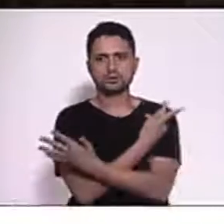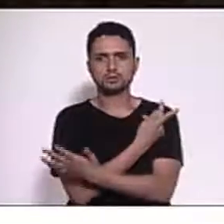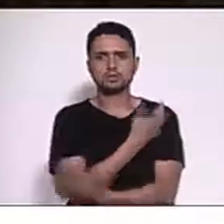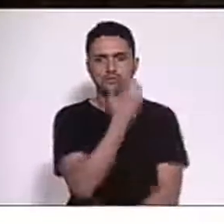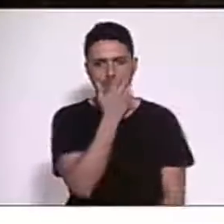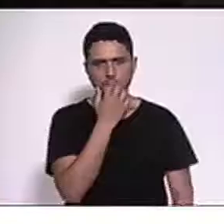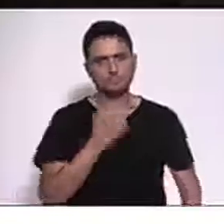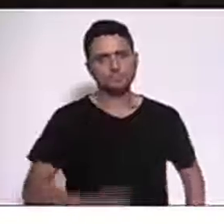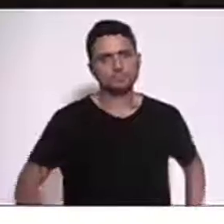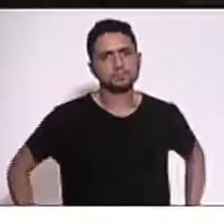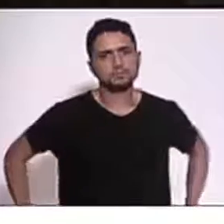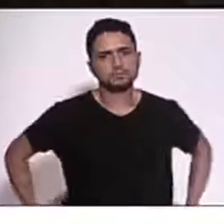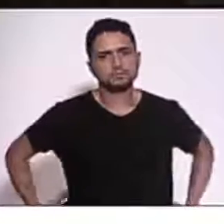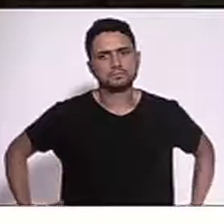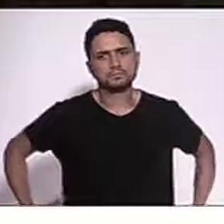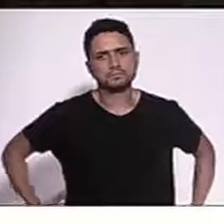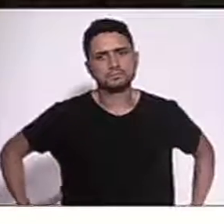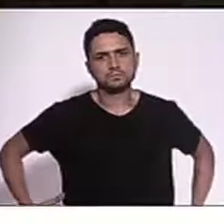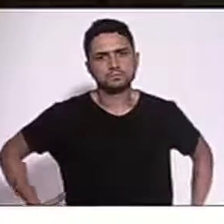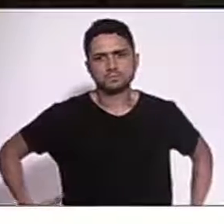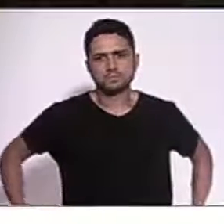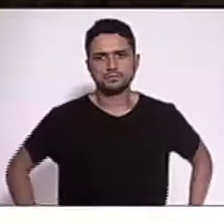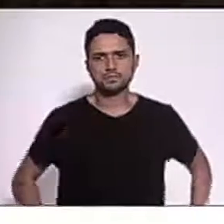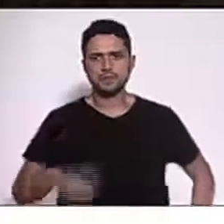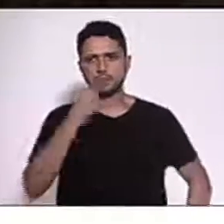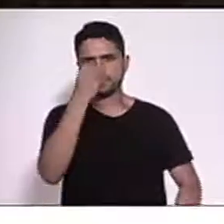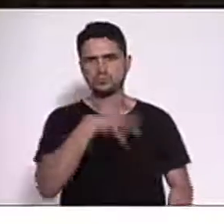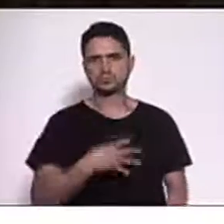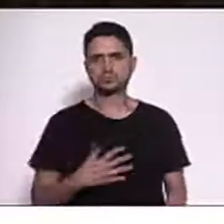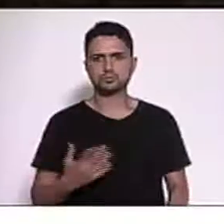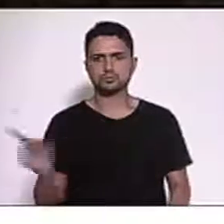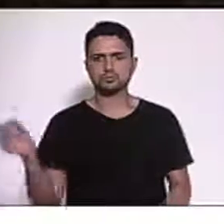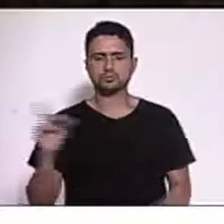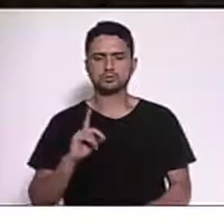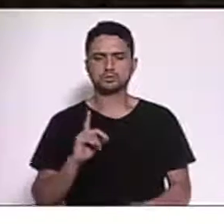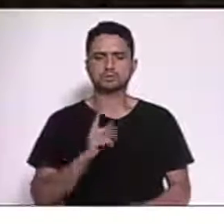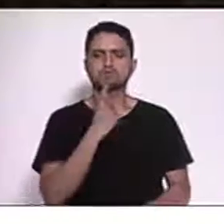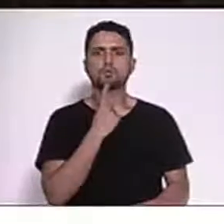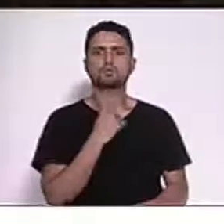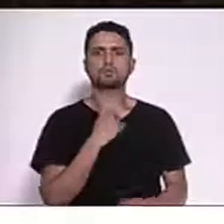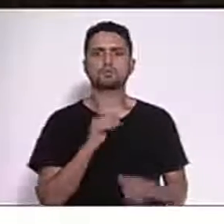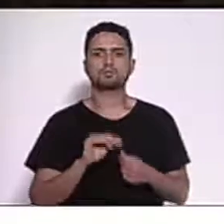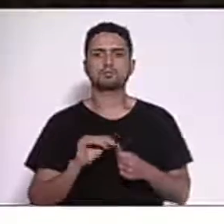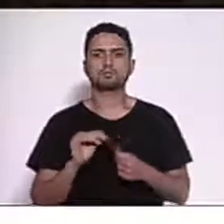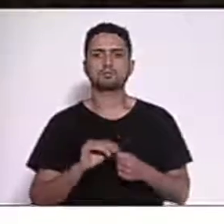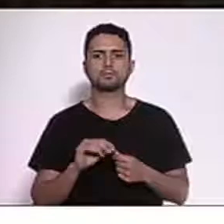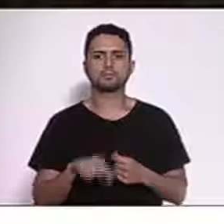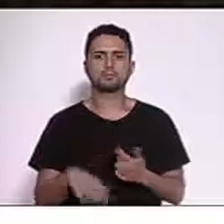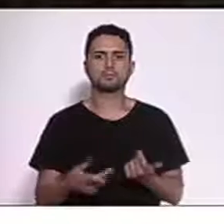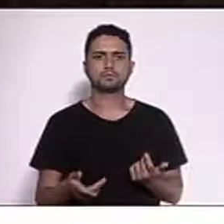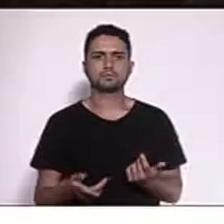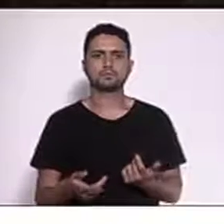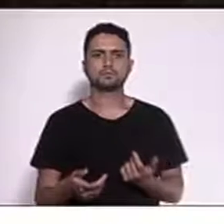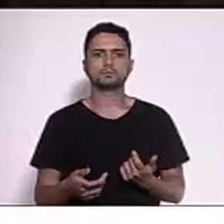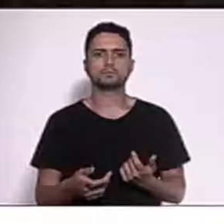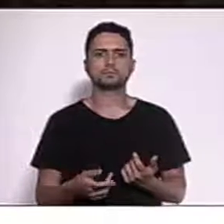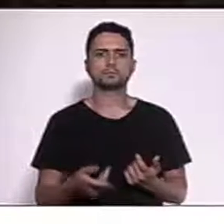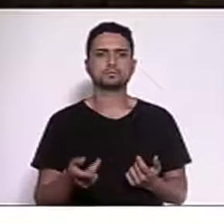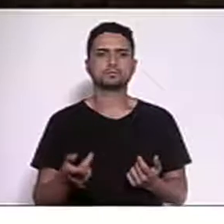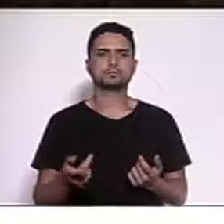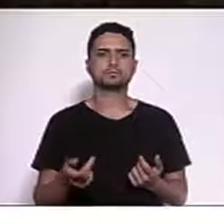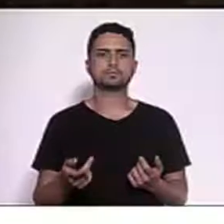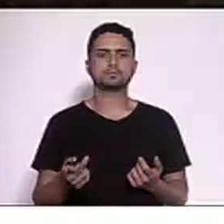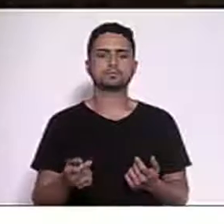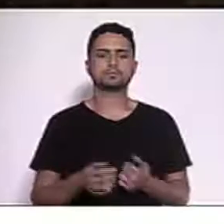que se insurgem contra os absurdos que pretendem se impor e empurrar de goela abaixo exatamente